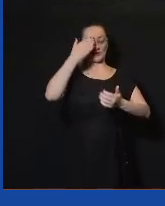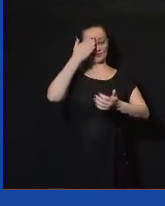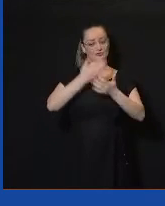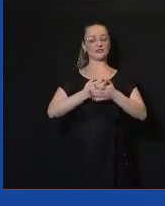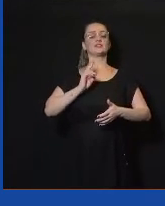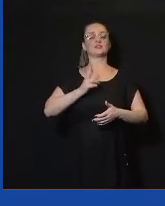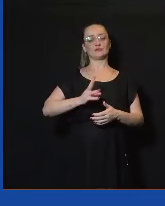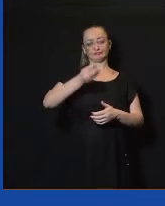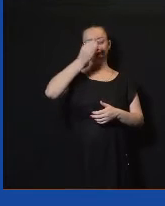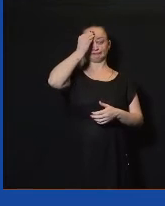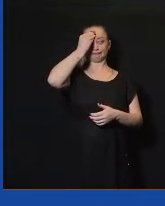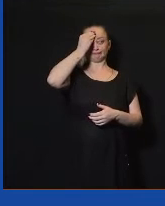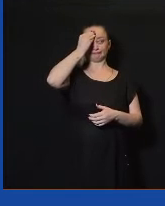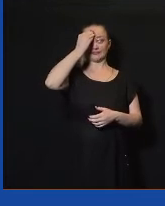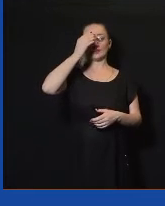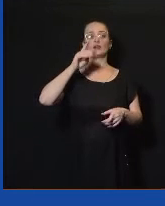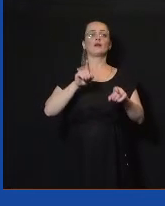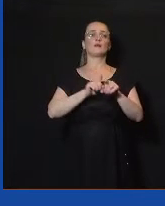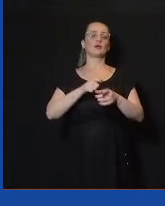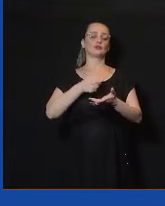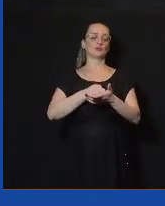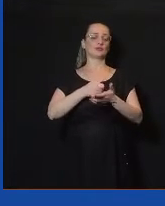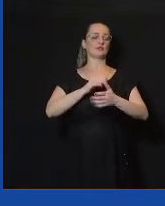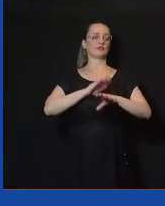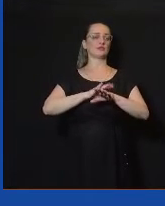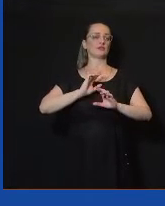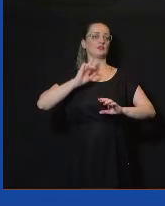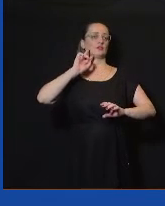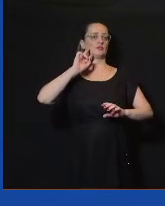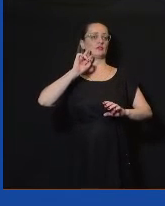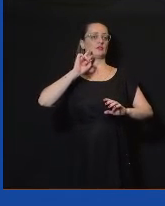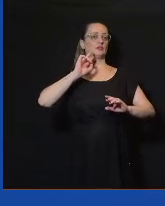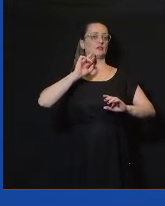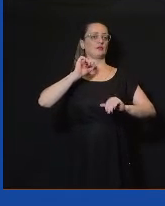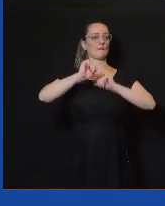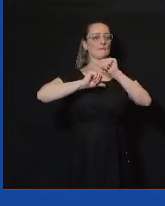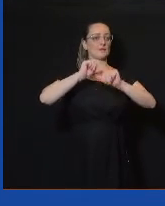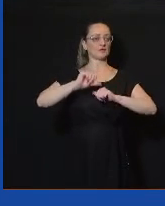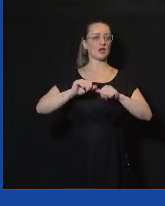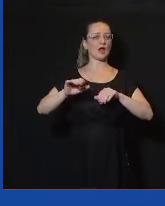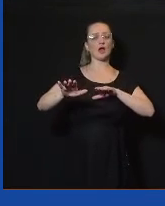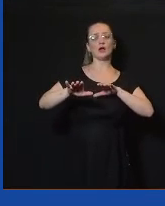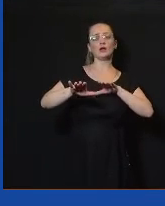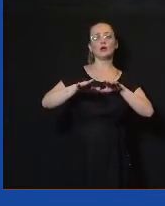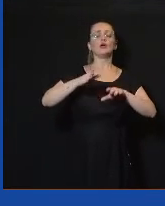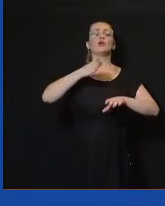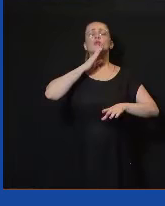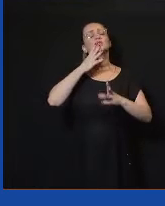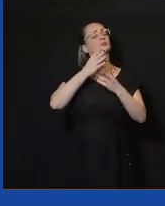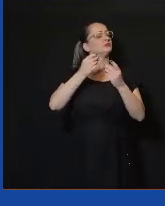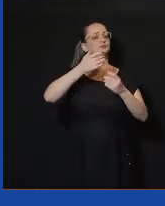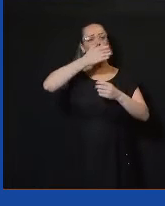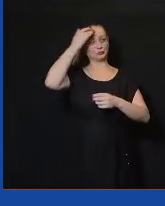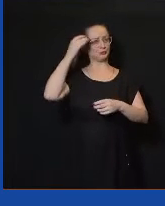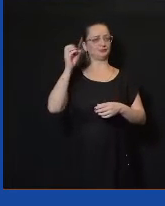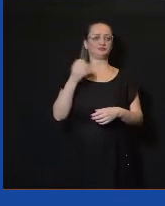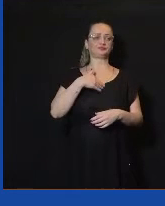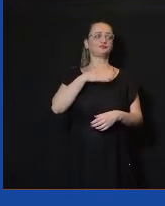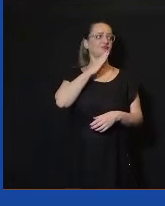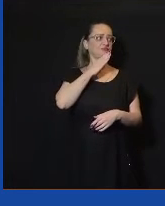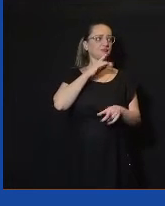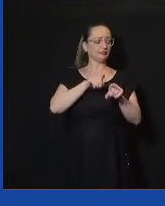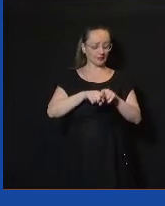nossa vida, nos obrigou a nos refazer, a acreditar, a juntar. Conhecemos muita gente, então acho que foi um momento